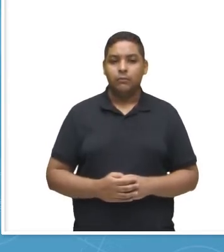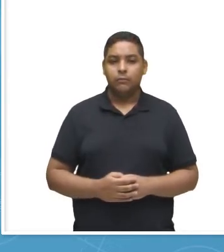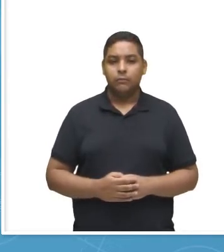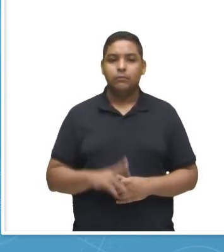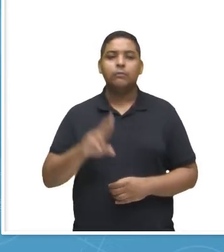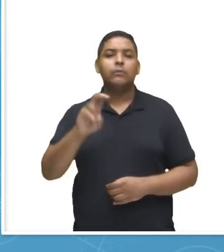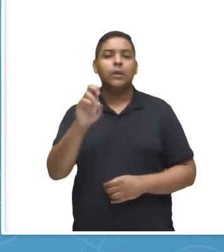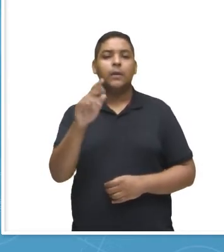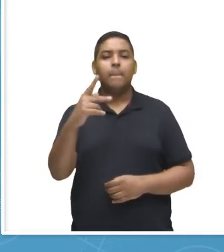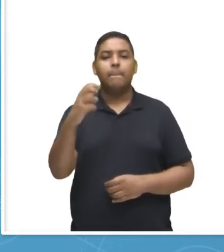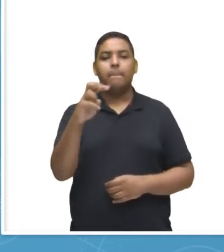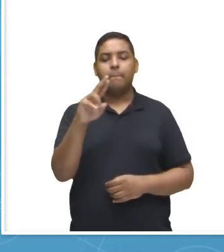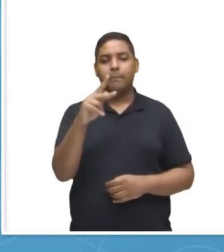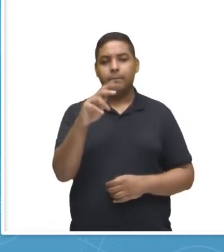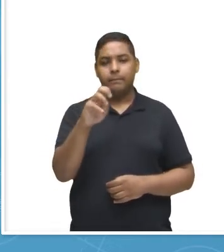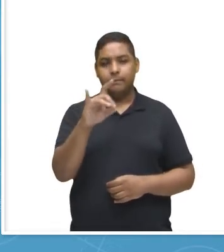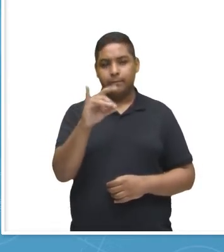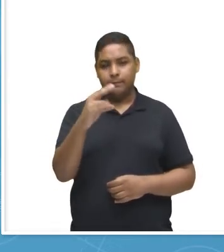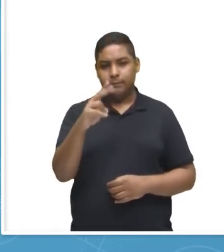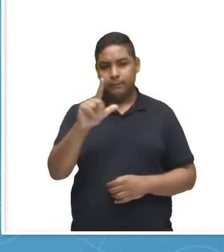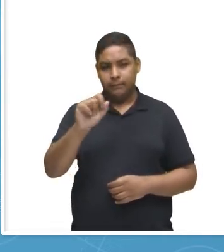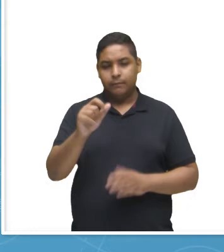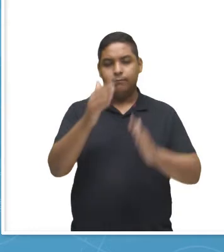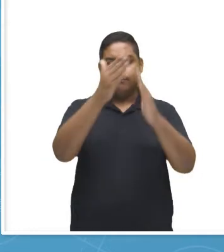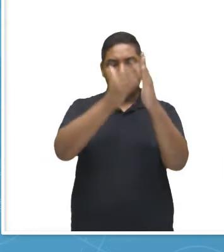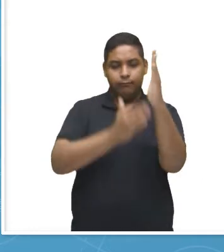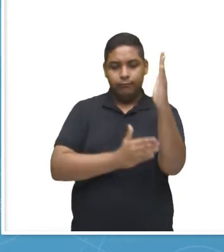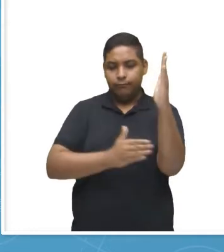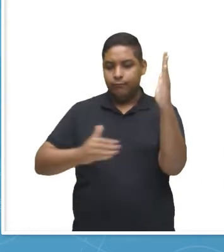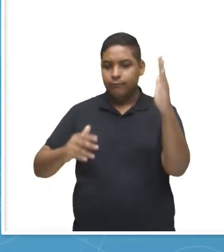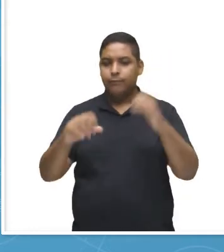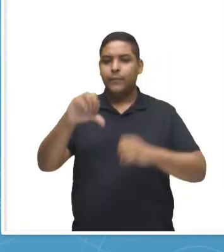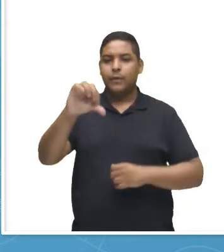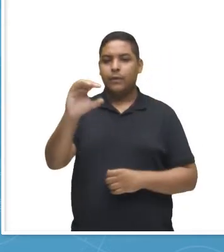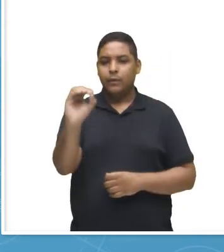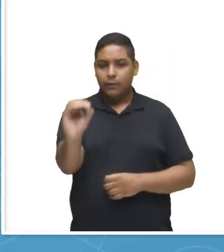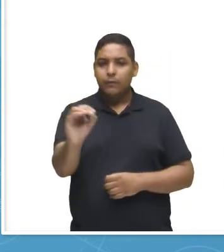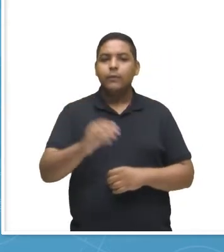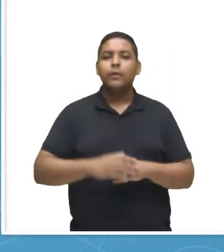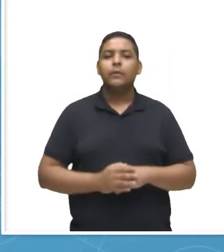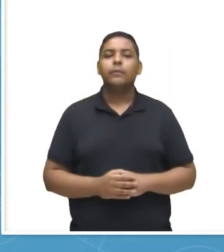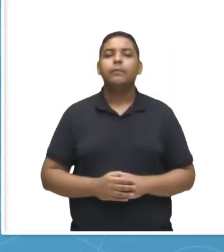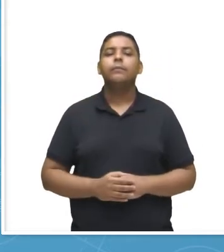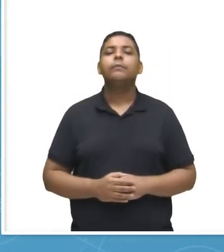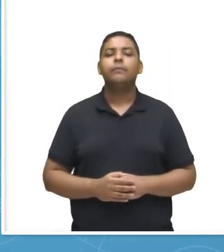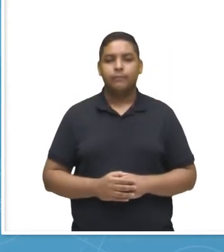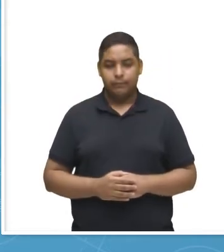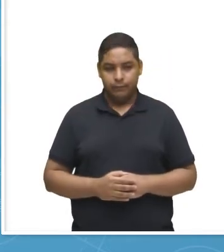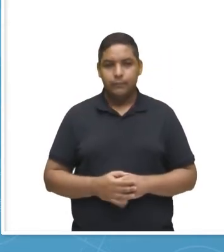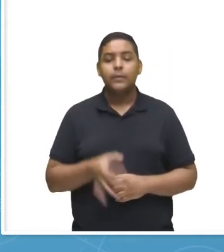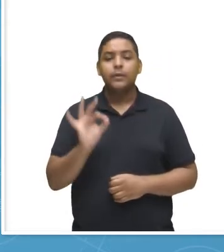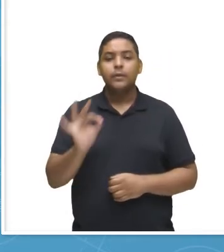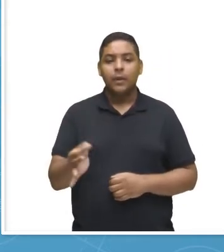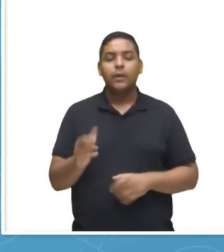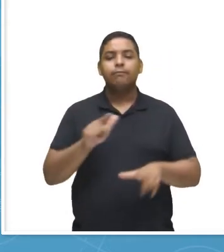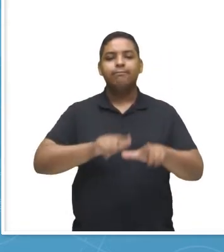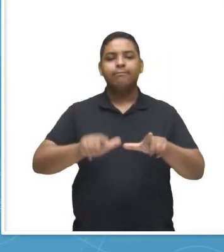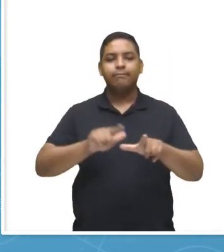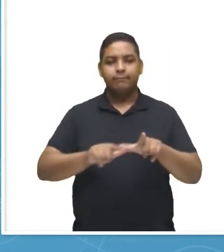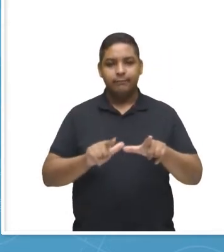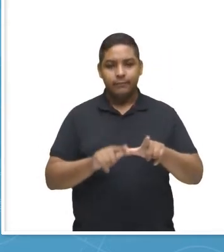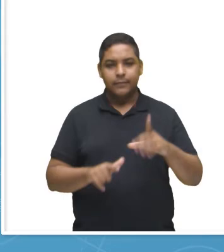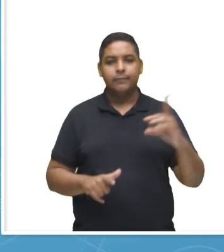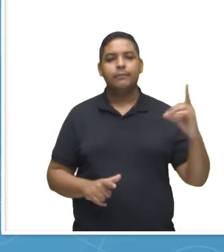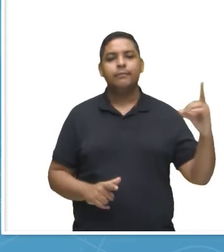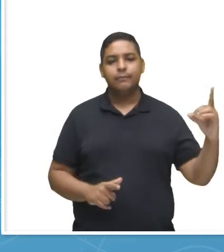perpendiculares formam entre si um ângulo de 90 graus e estão contidas no mesmo plano. Então, a alternativa correta é realmente a letra D, né?